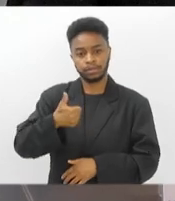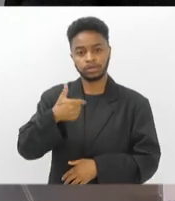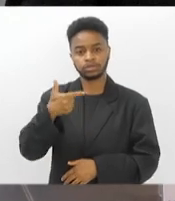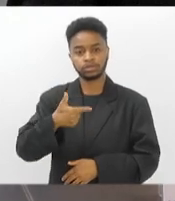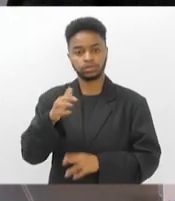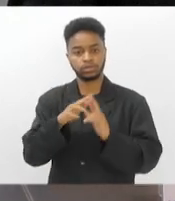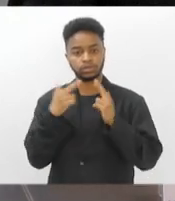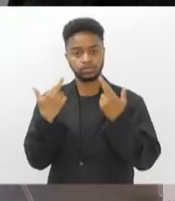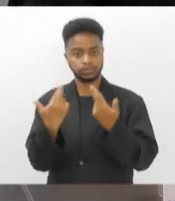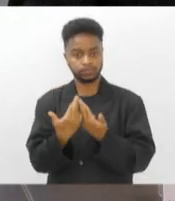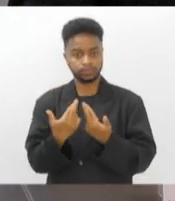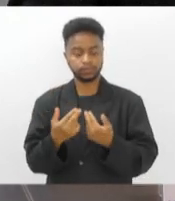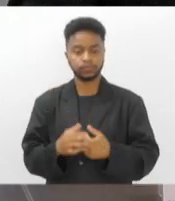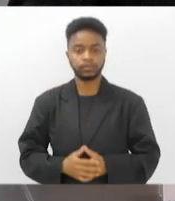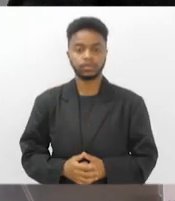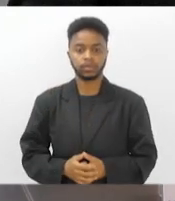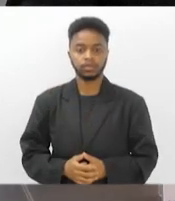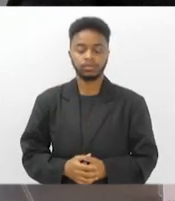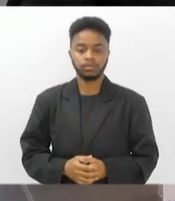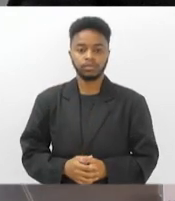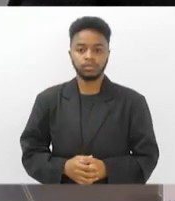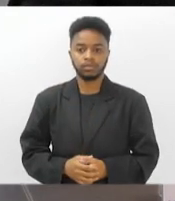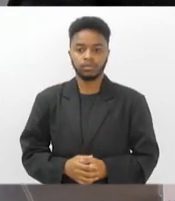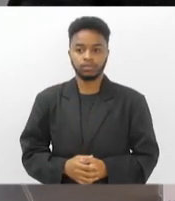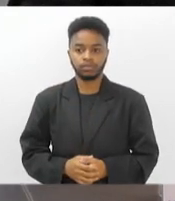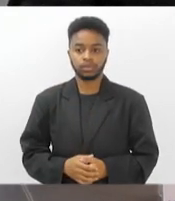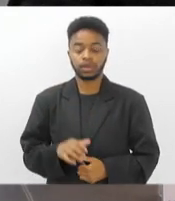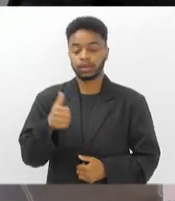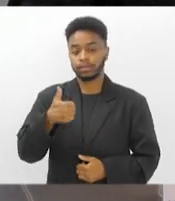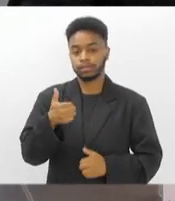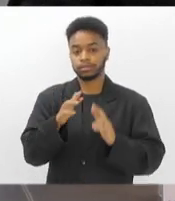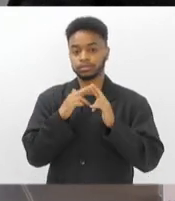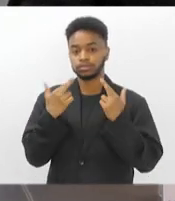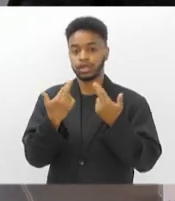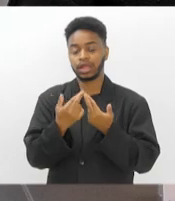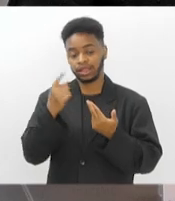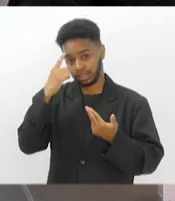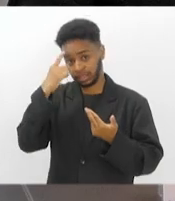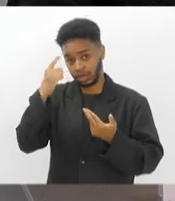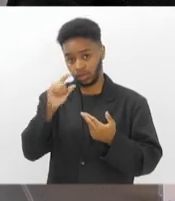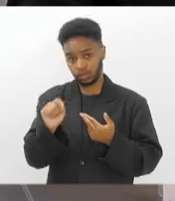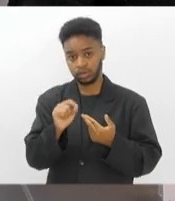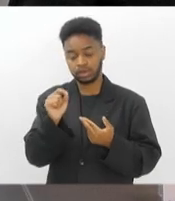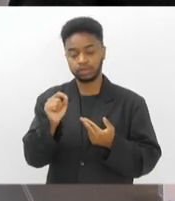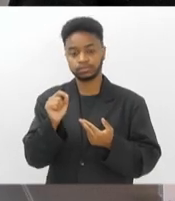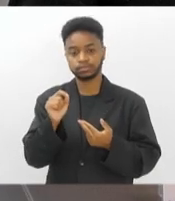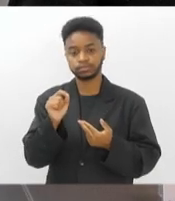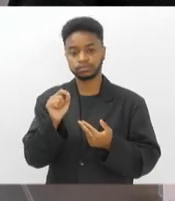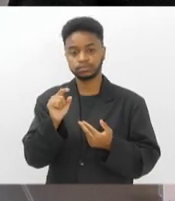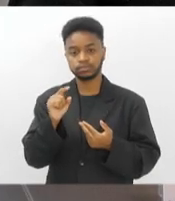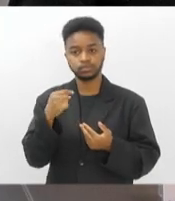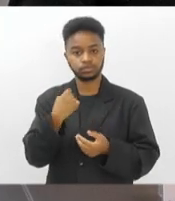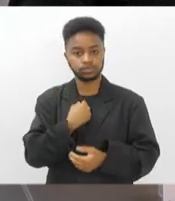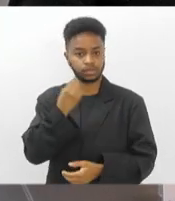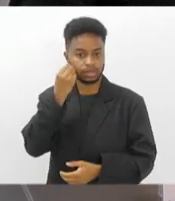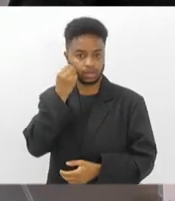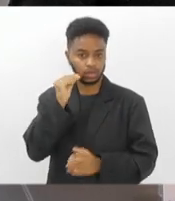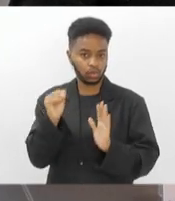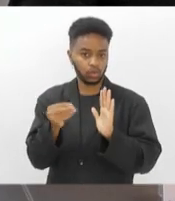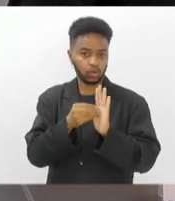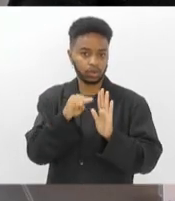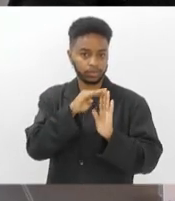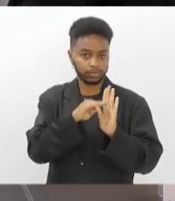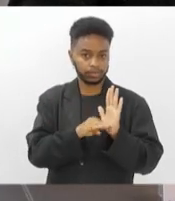uma observação minha gente pelo seguinte a primeira reunião ordinária a ideia então é nós que nós conseguiríamos fazer um plano de